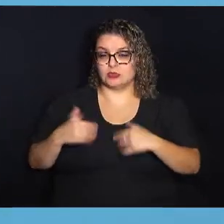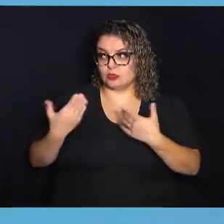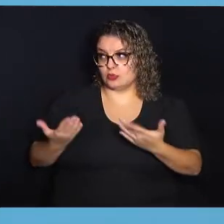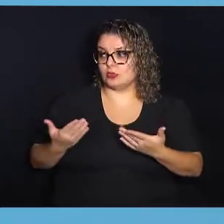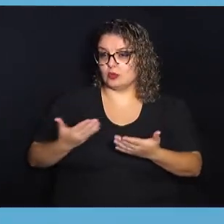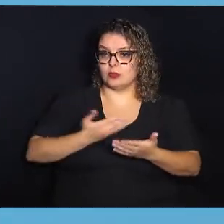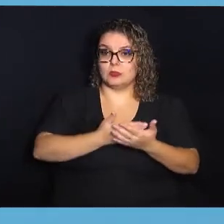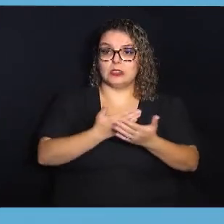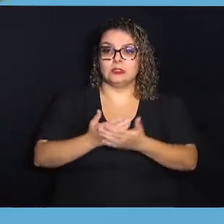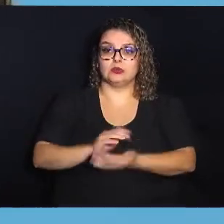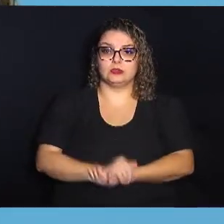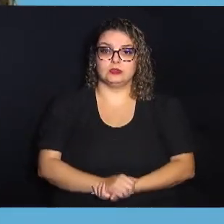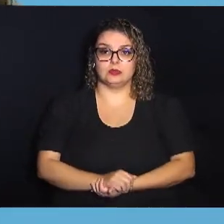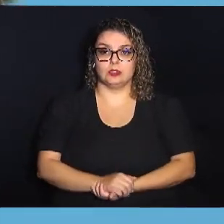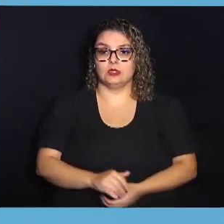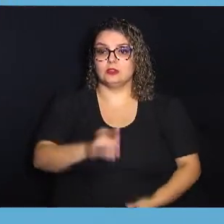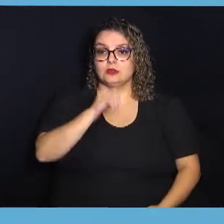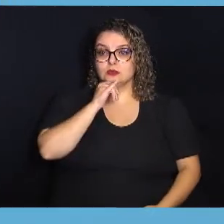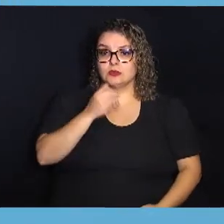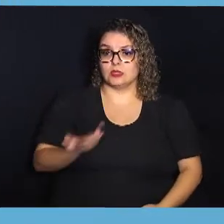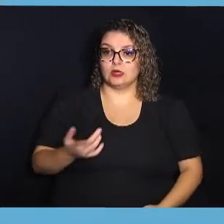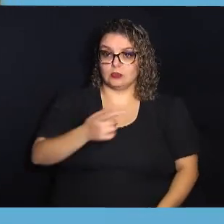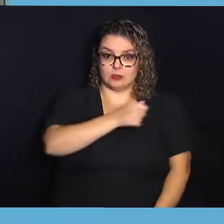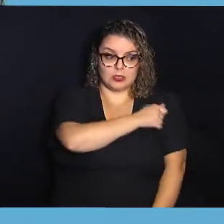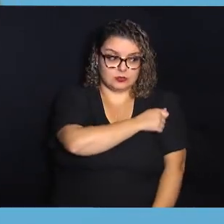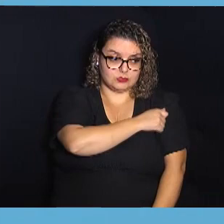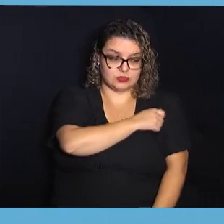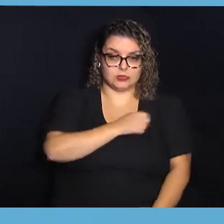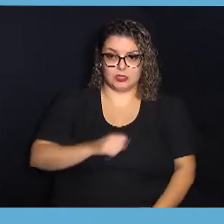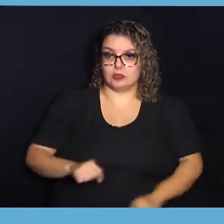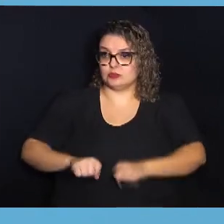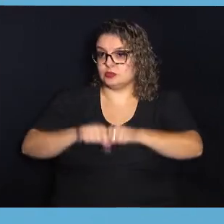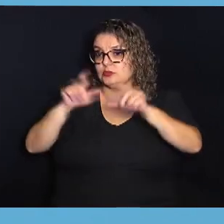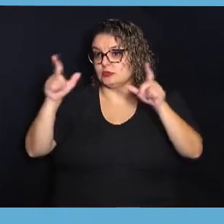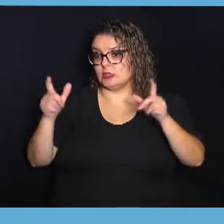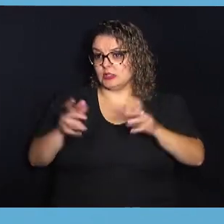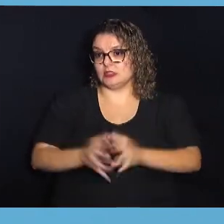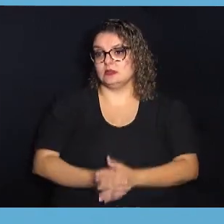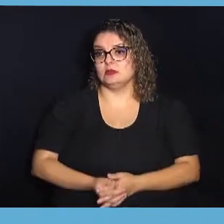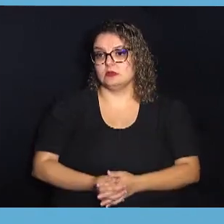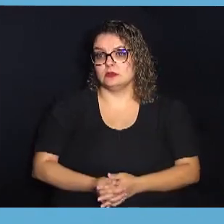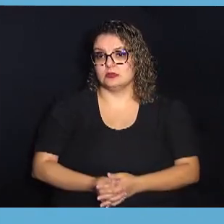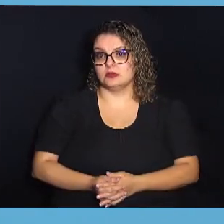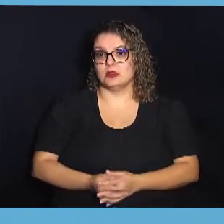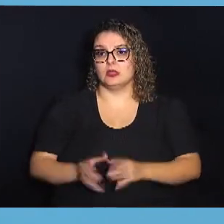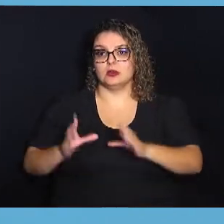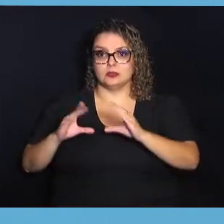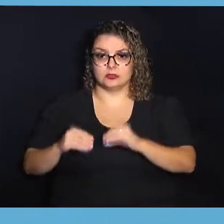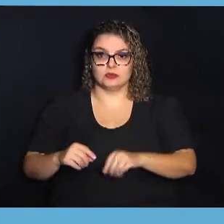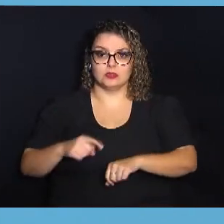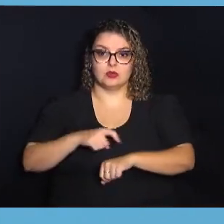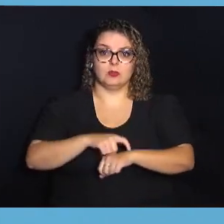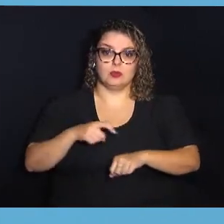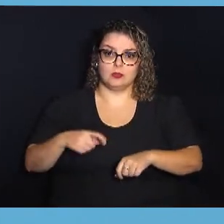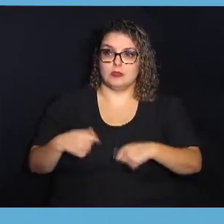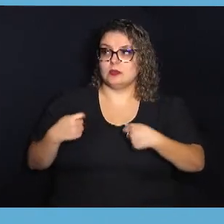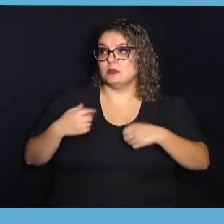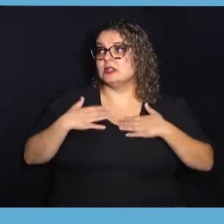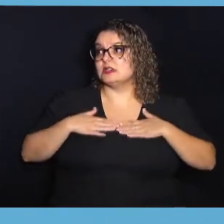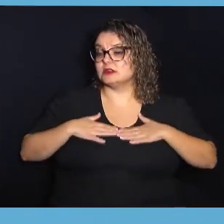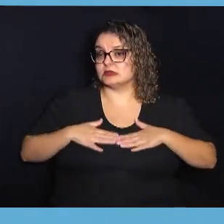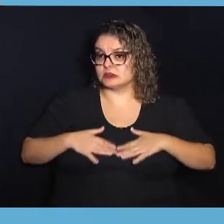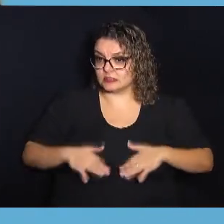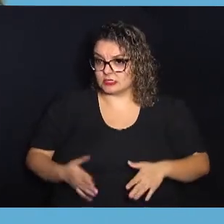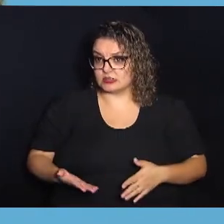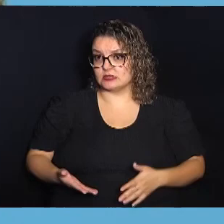qual momento de estudar, né? Então, por exemplo, né, alunos que têm aula no período da manhã, no período da noite é um momento que precisa descansar,